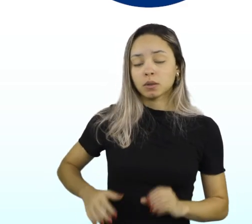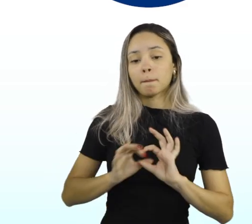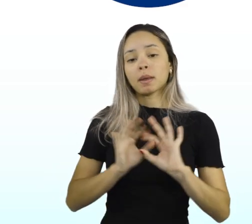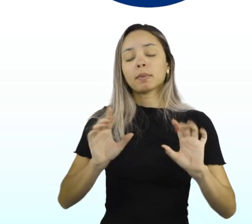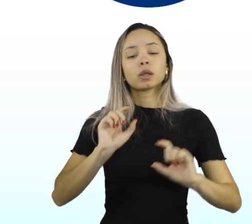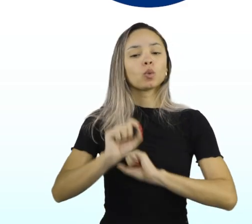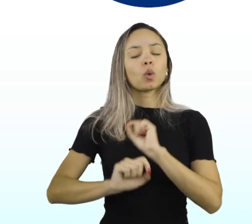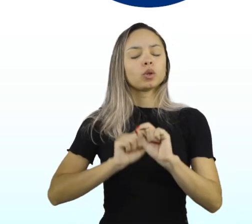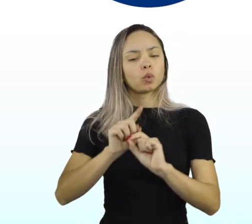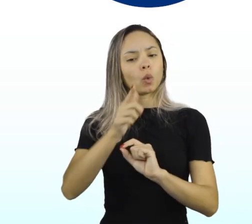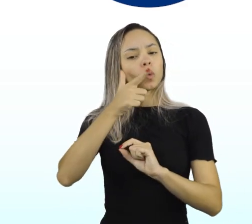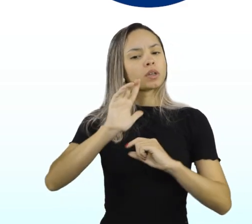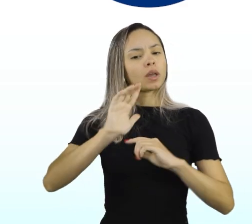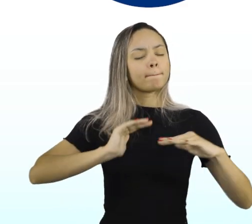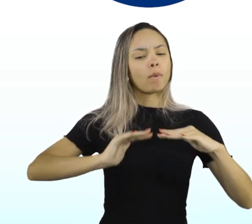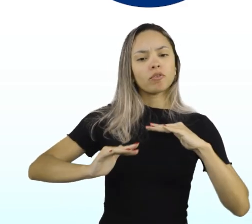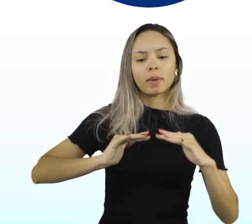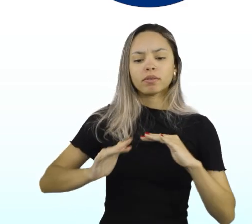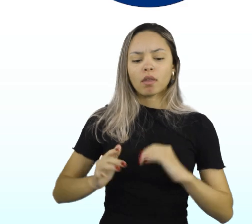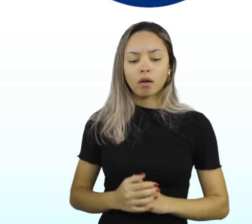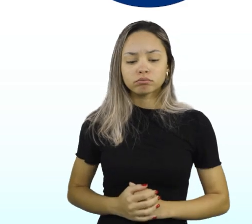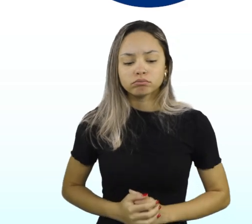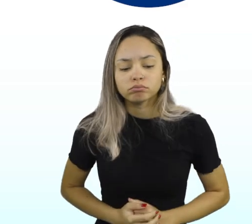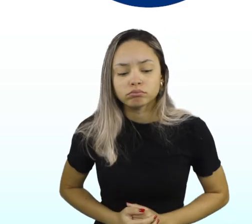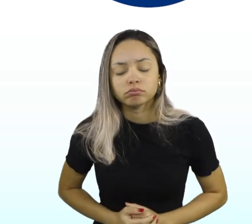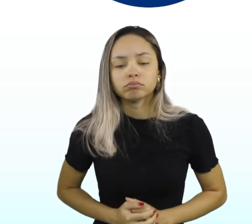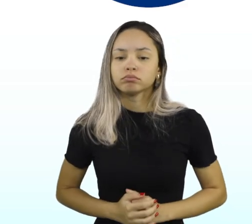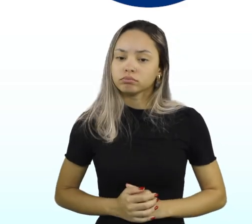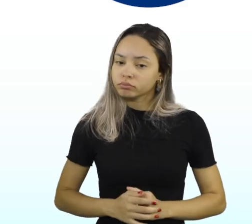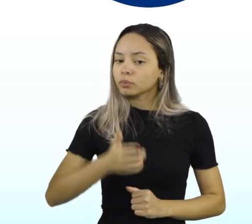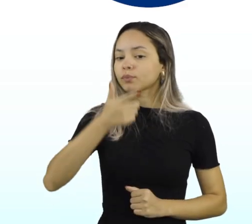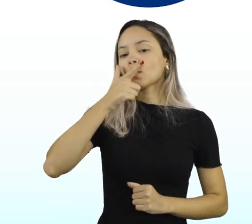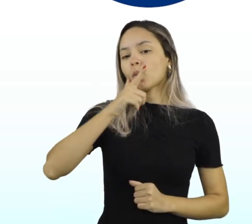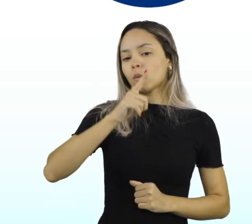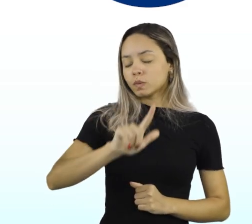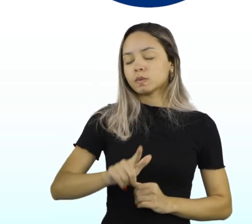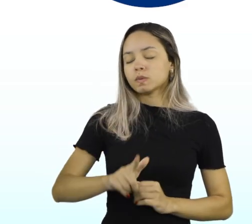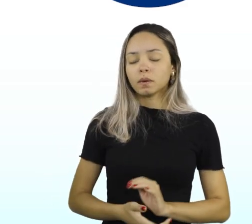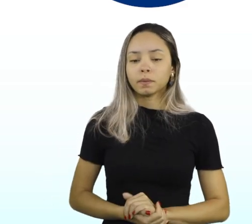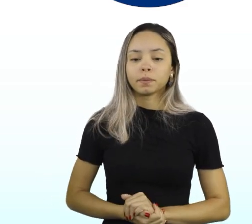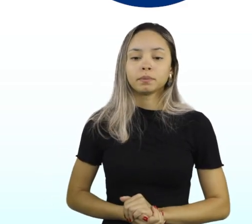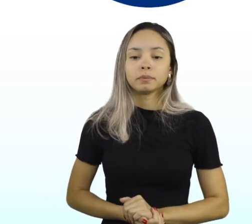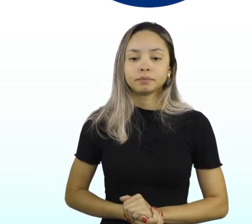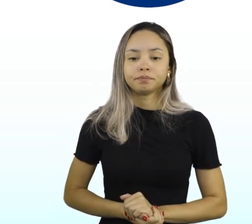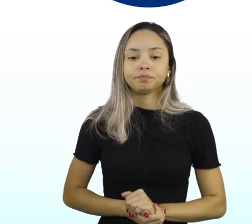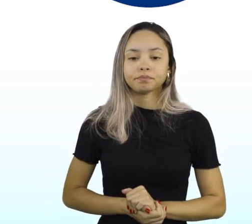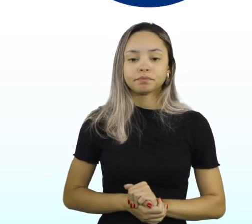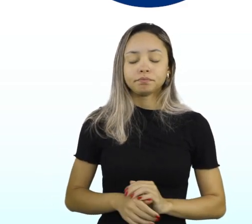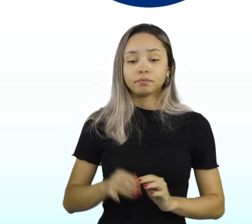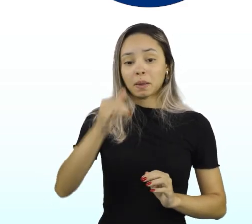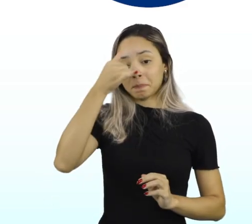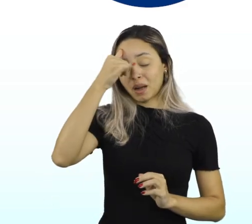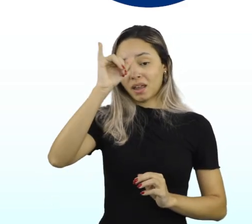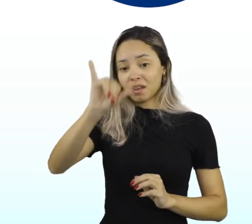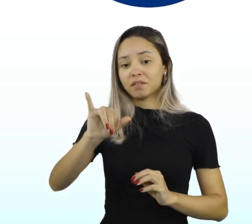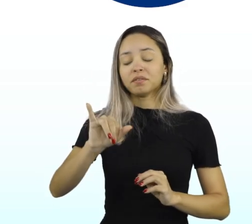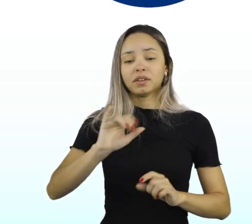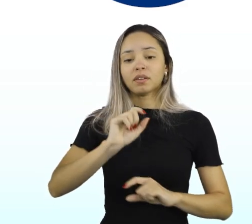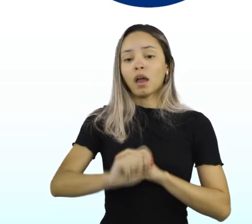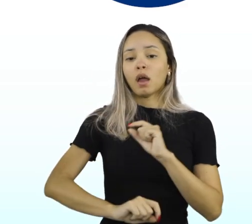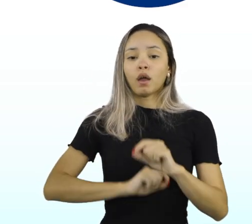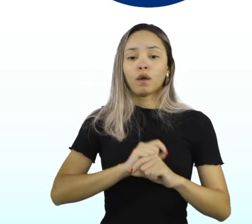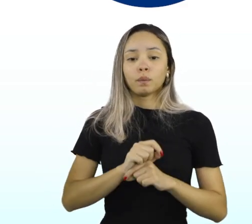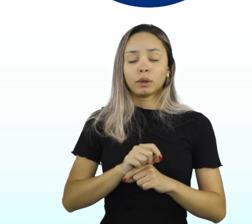se movimente apenas um pouco para frente. Caso contrário, você colidiria com o volante ou com o para-brisa, né? Pois é,